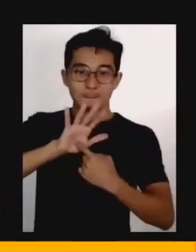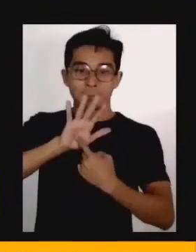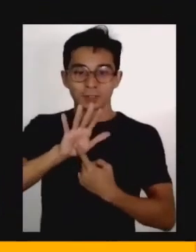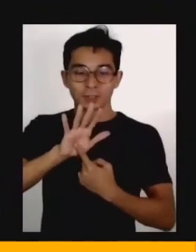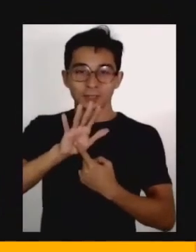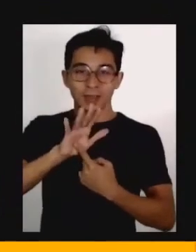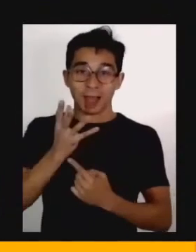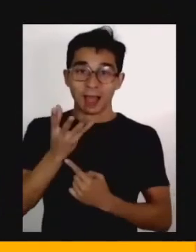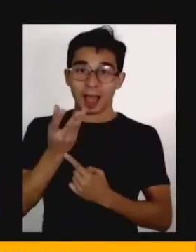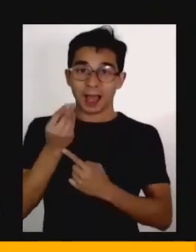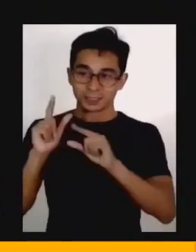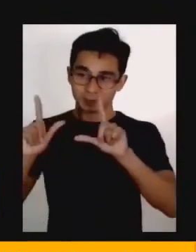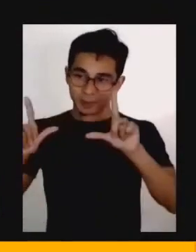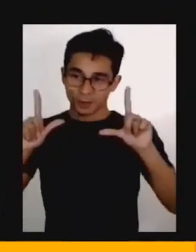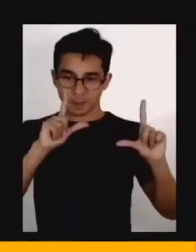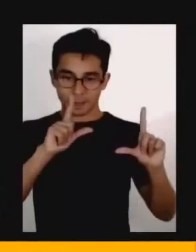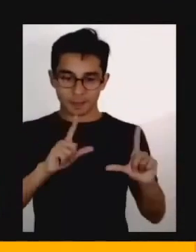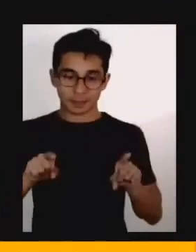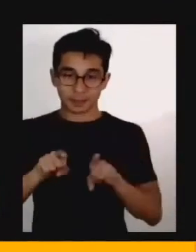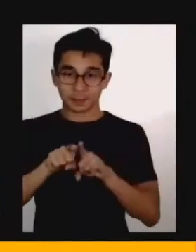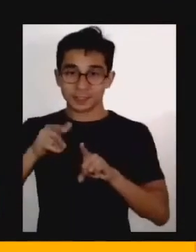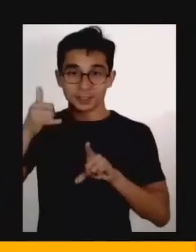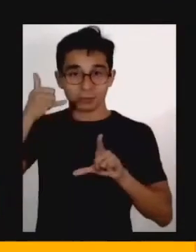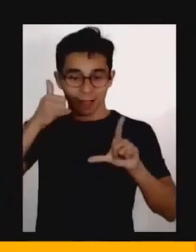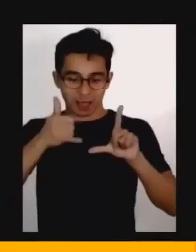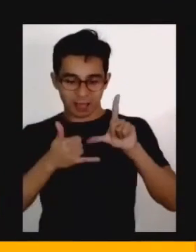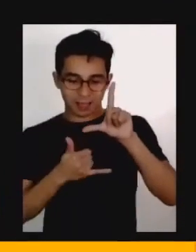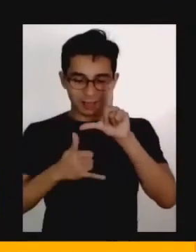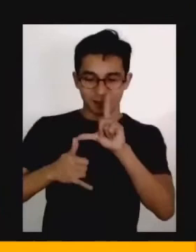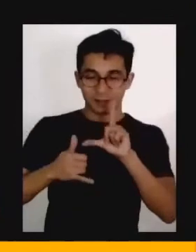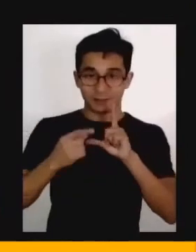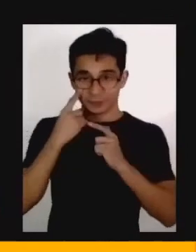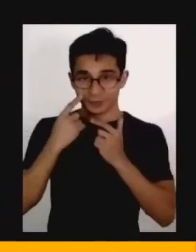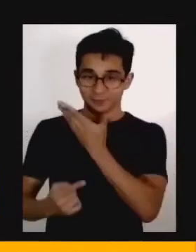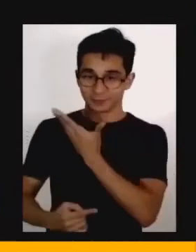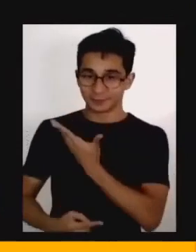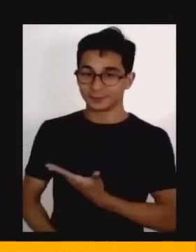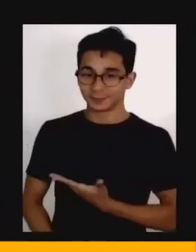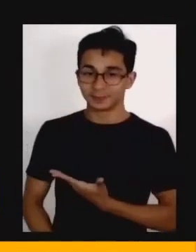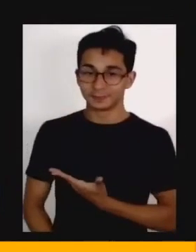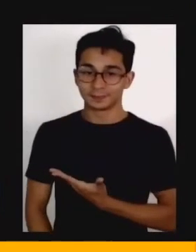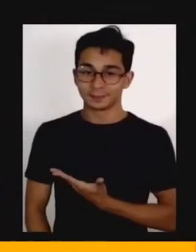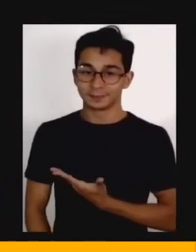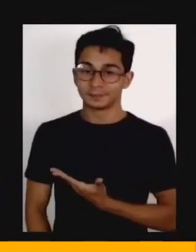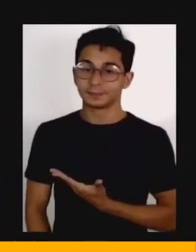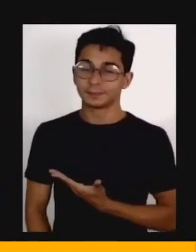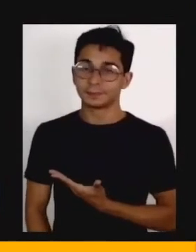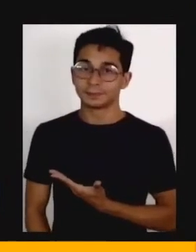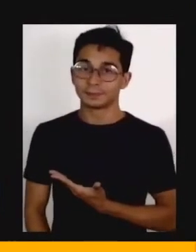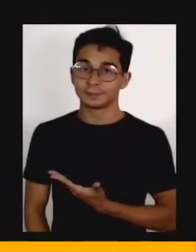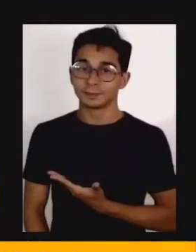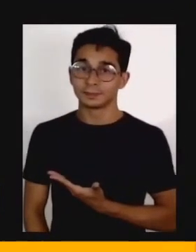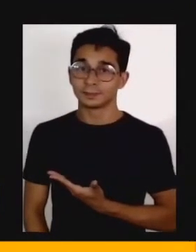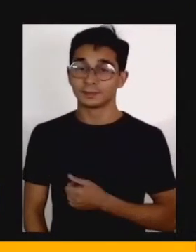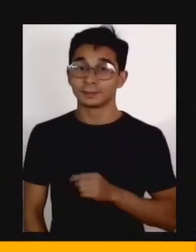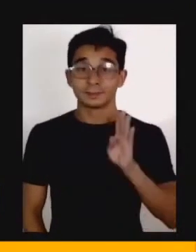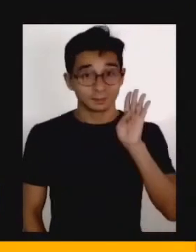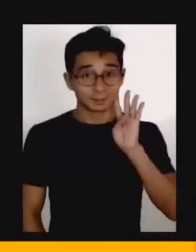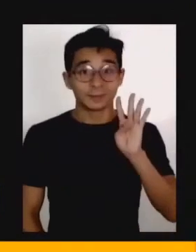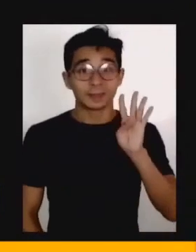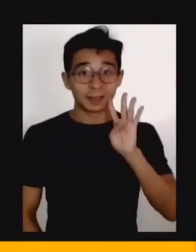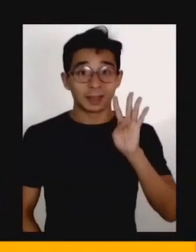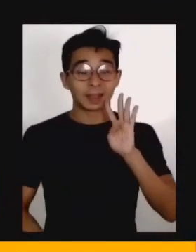estavam sendo expostas nessa galeria. O resultado foi super bacana, ele até chegou a surpreender a gente com o nível